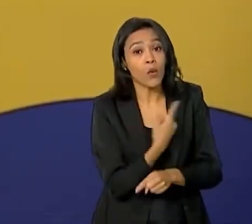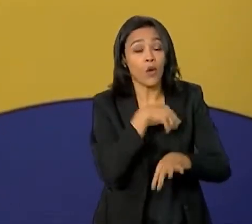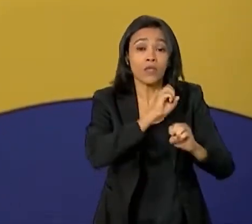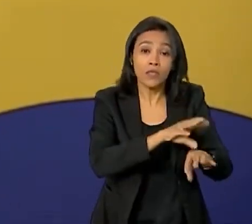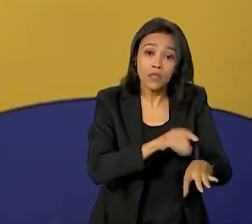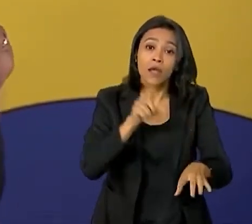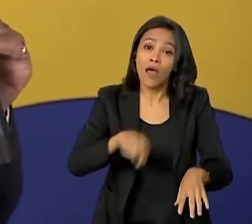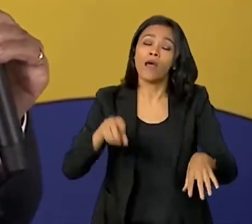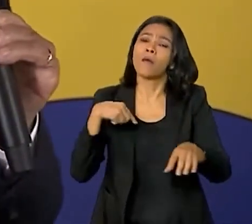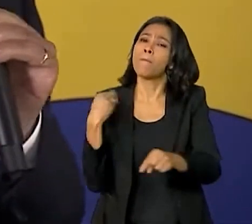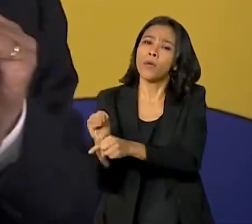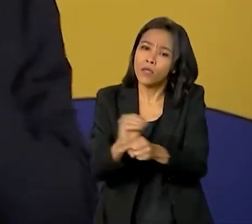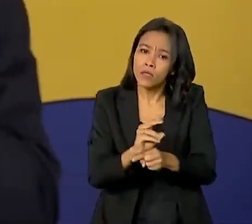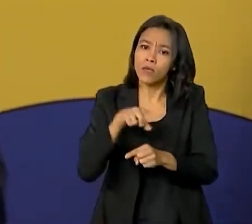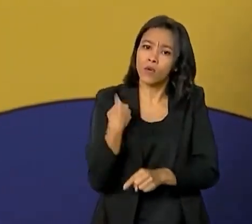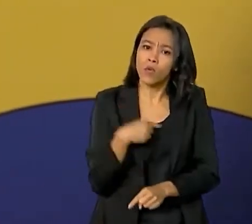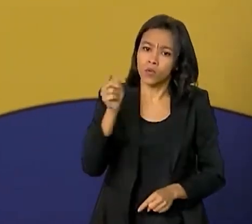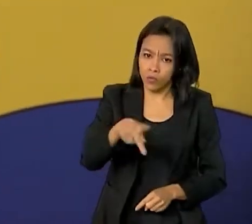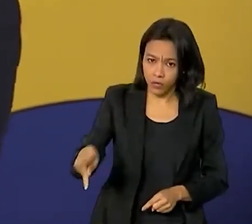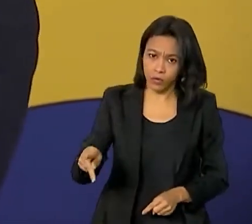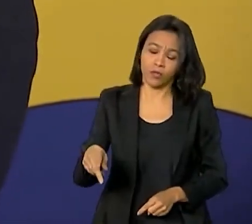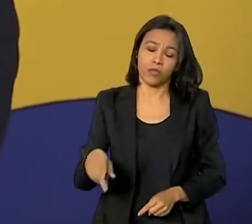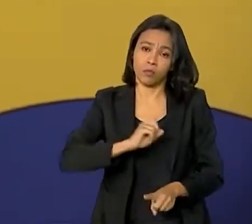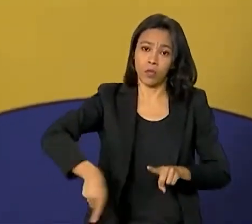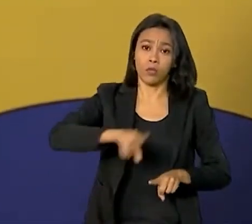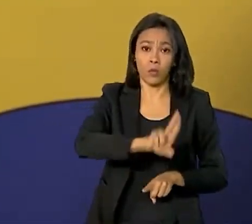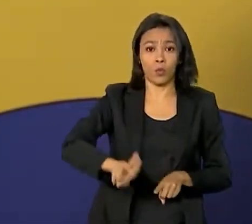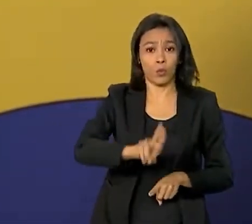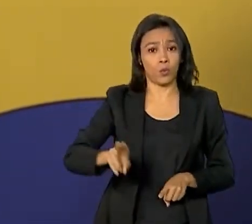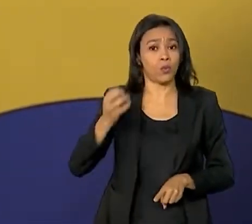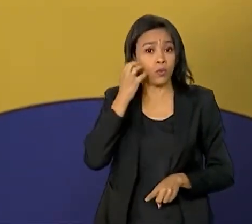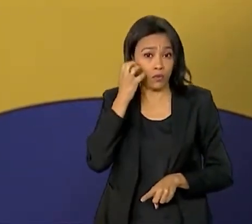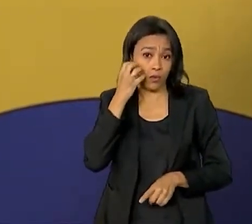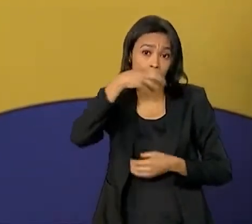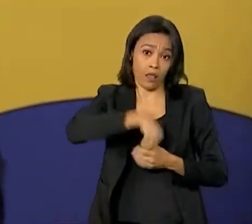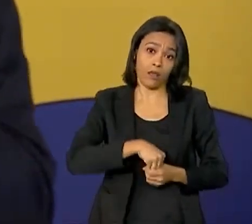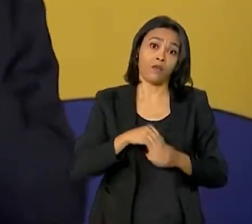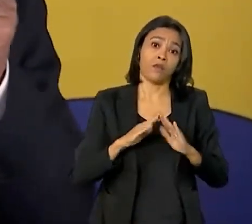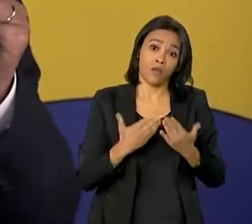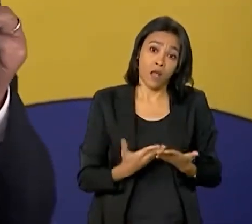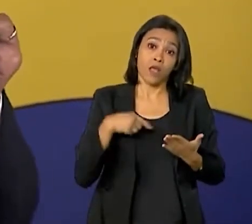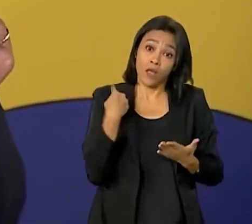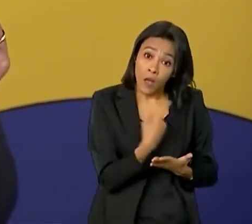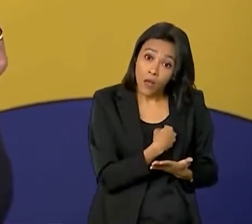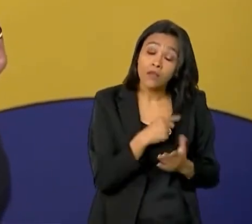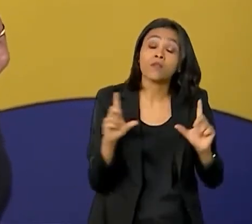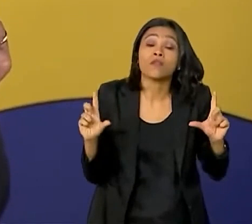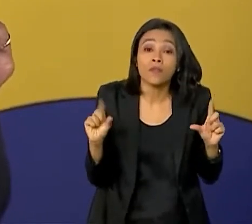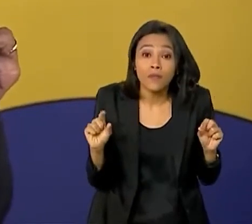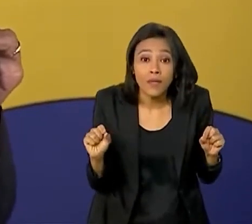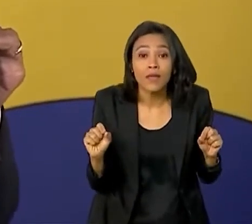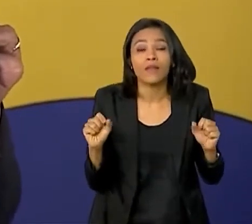de proteção dos nossos professores, e a gente falar alto e bom som que nós estamos privilegiando